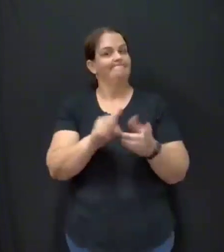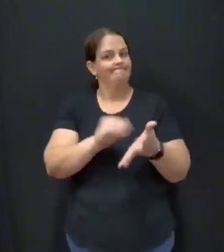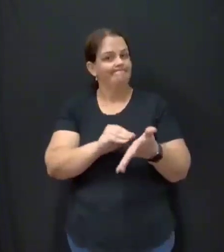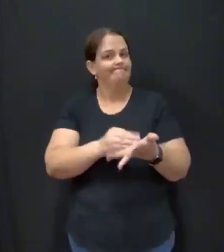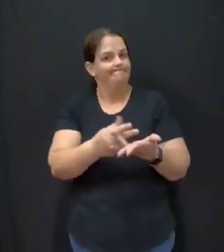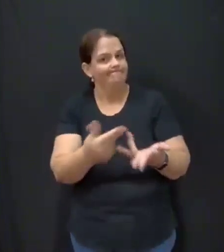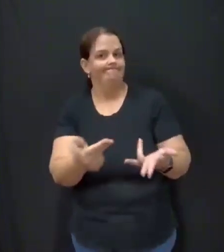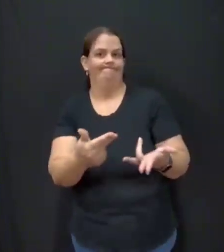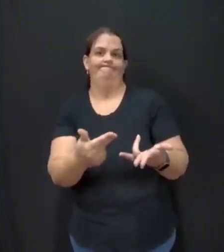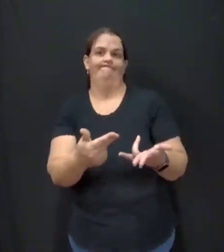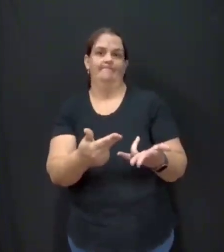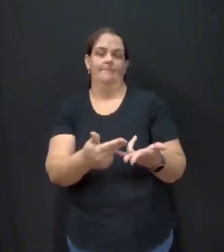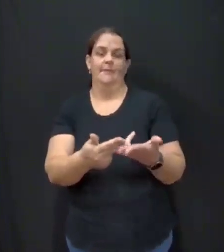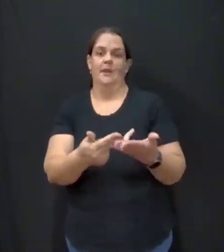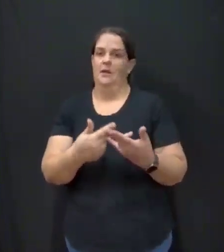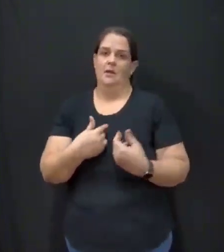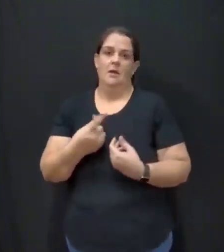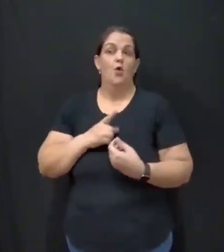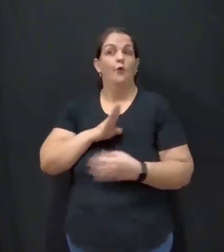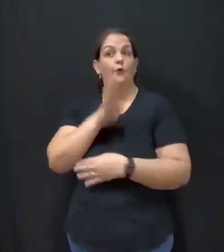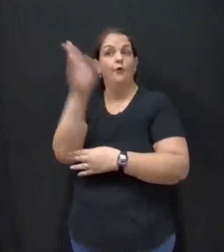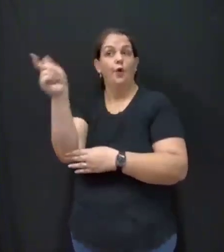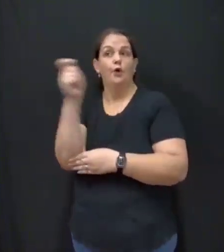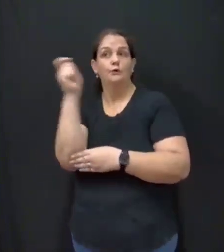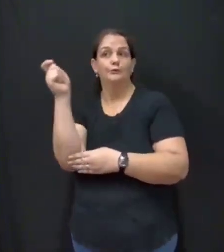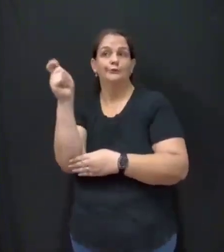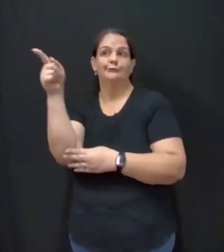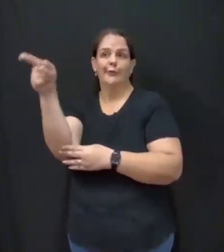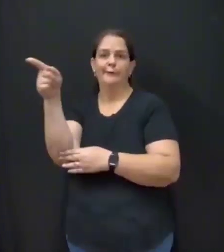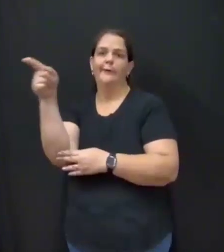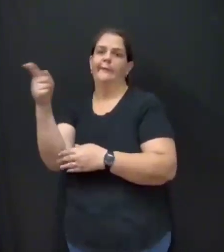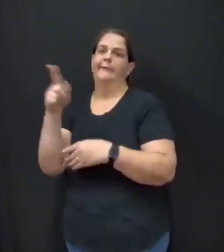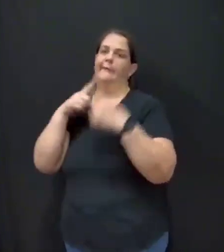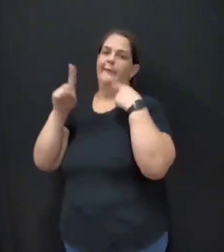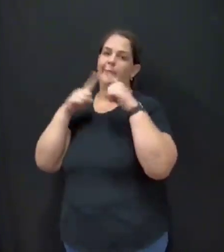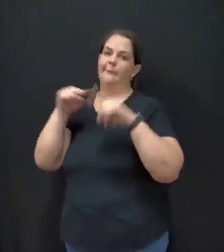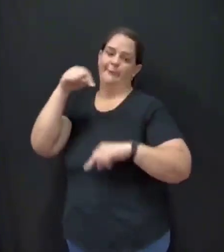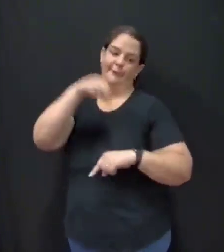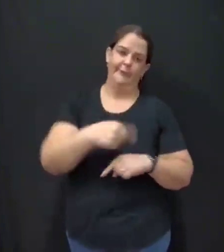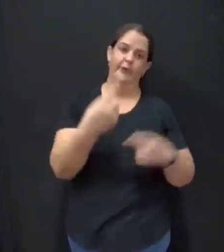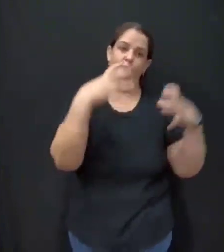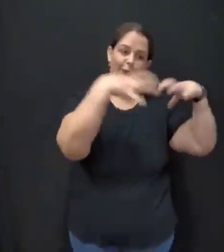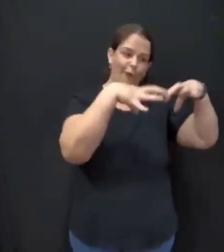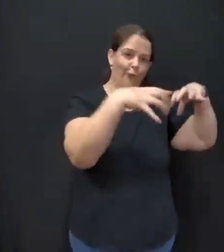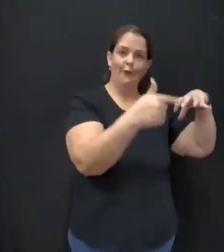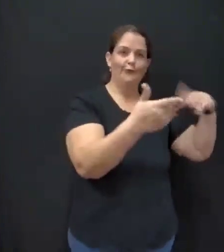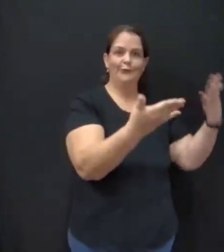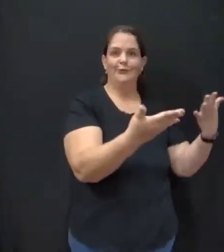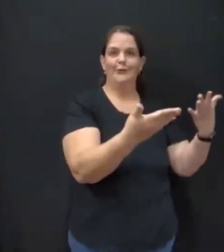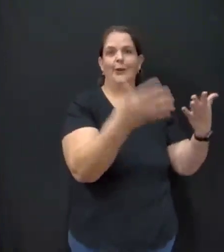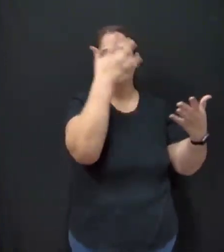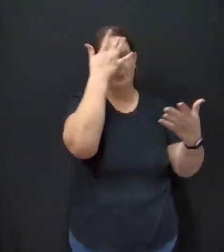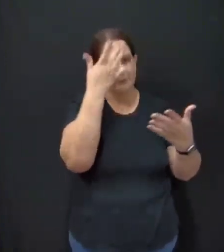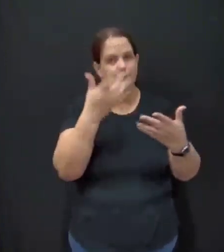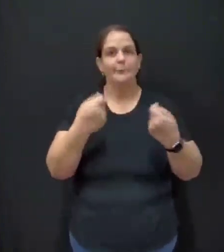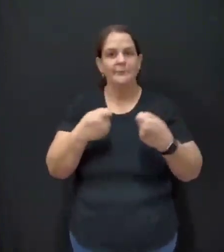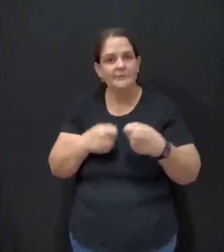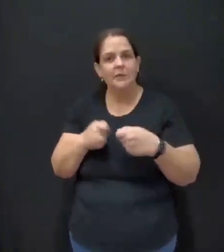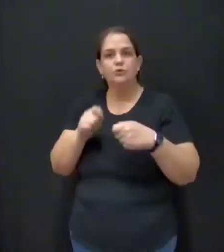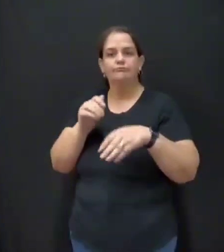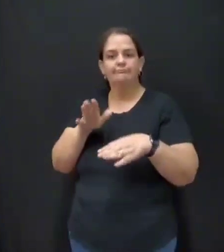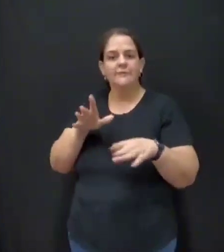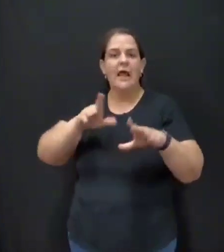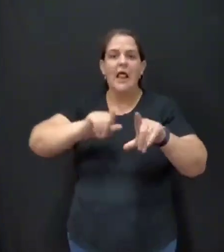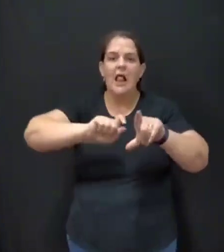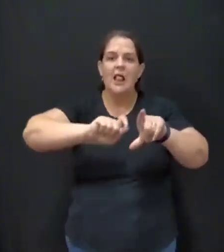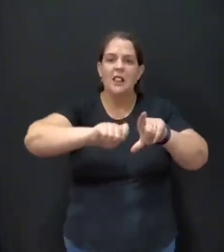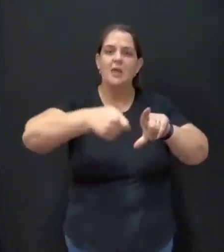Não tem como poupar. Eu estava lá no Rio Grande do Sul recebendo reclamação daqui, que nem chuva tinha, e o pessoal acionando o gerador, porque a